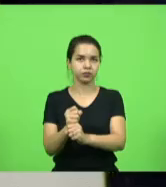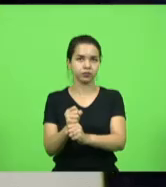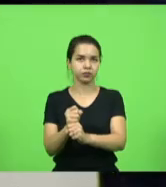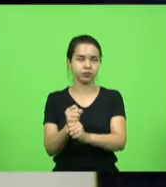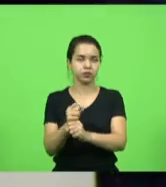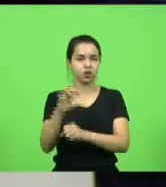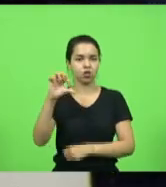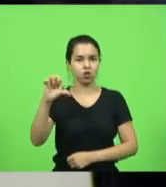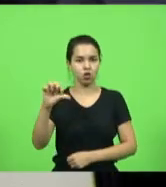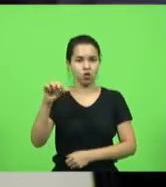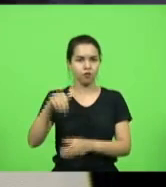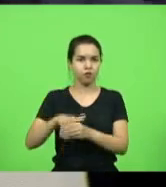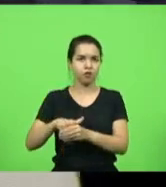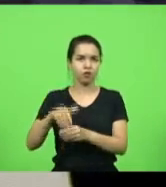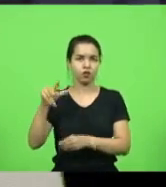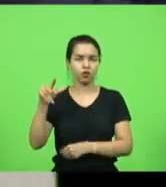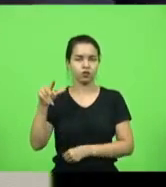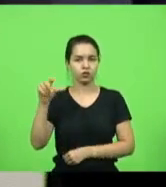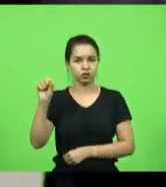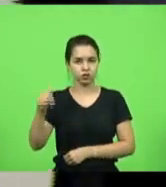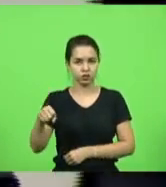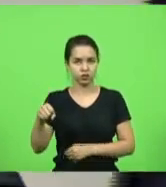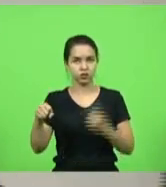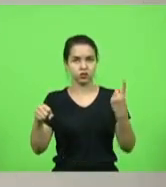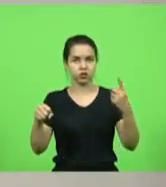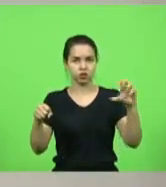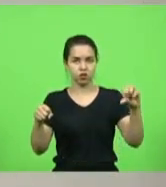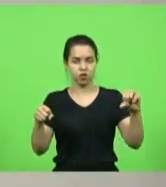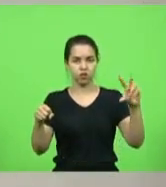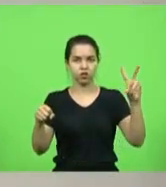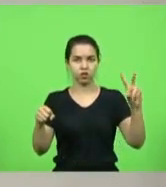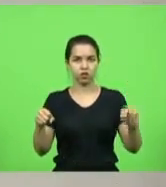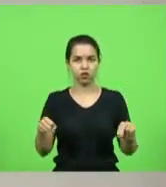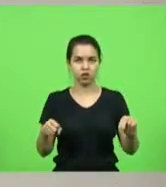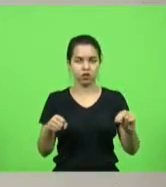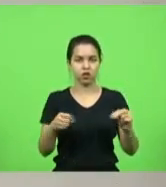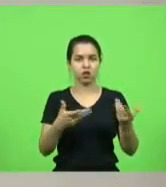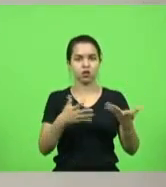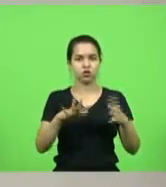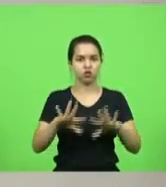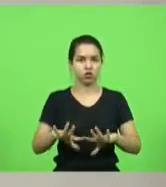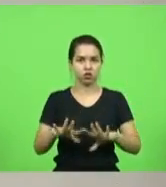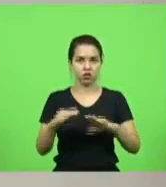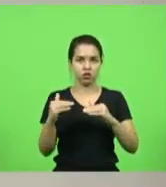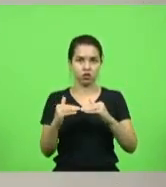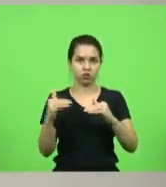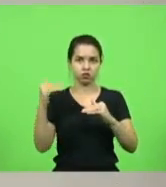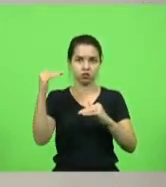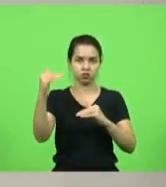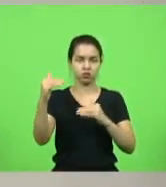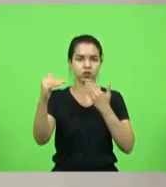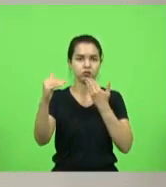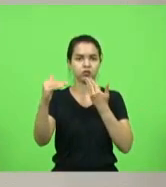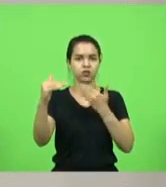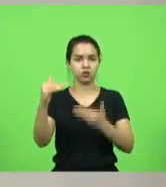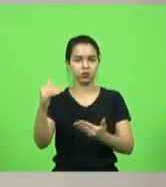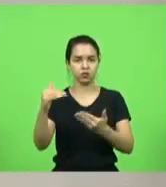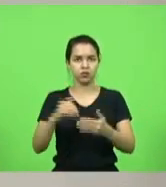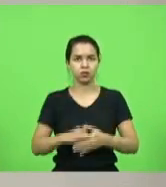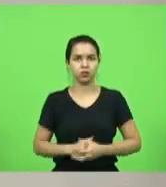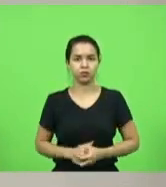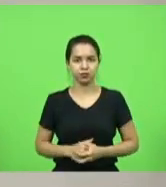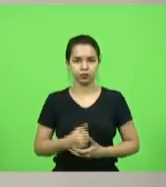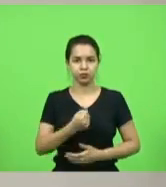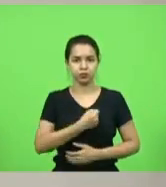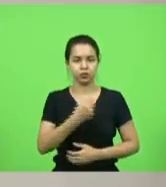9 votos sim, 19 votos não. Está rejeitado por maioria o requerimento. Requerimento 21,